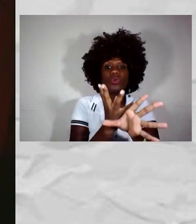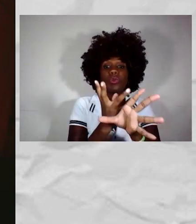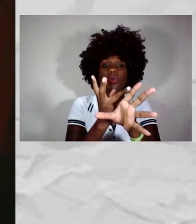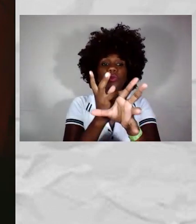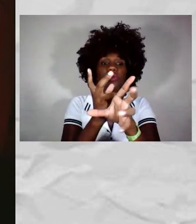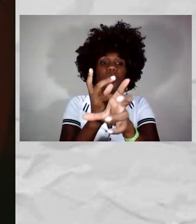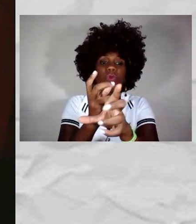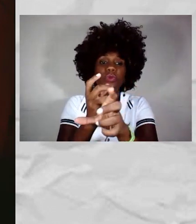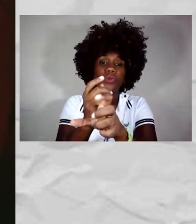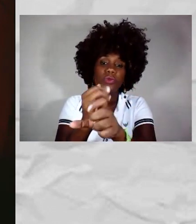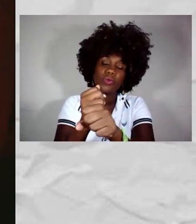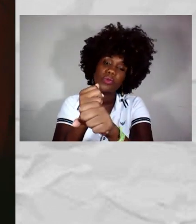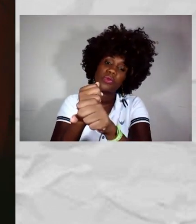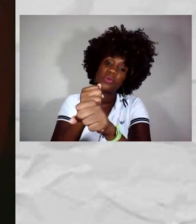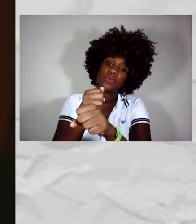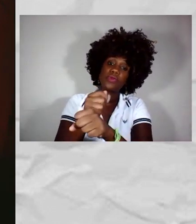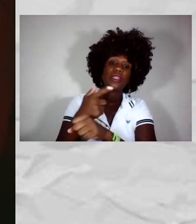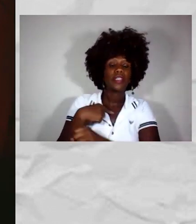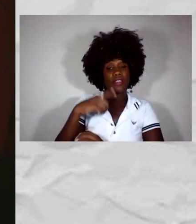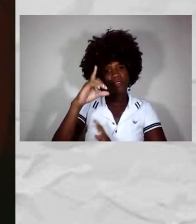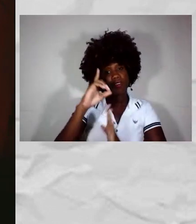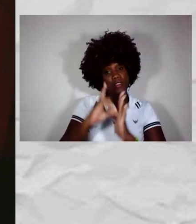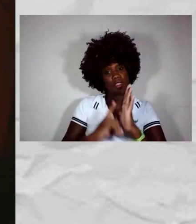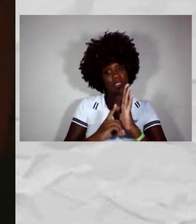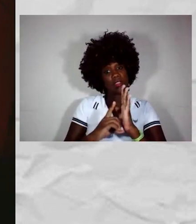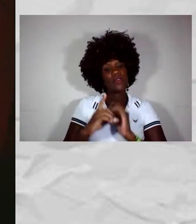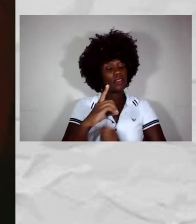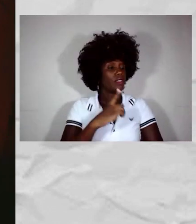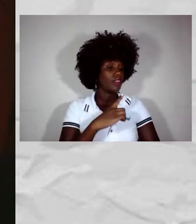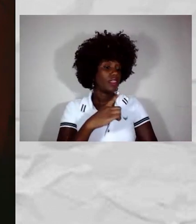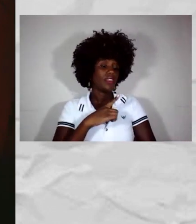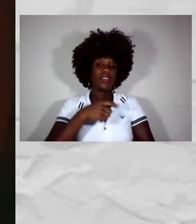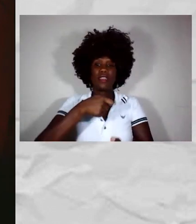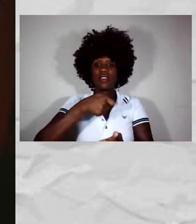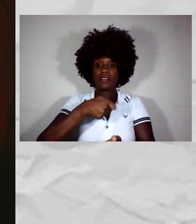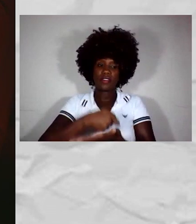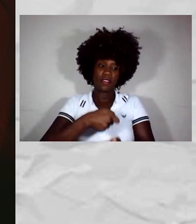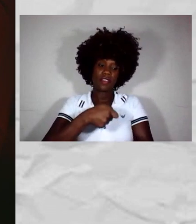Direito que passa da conta, deveres bons de se